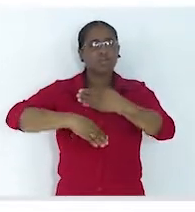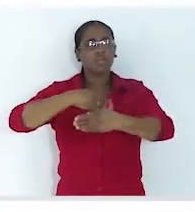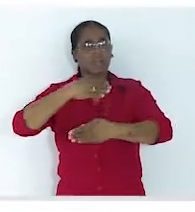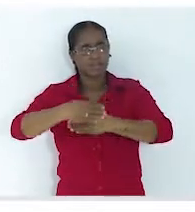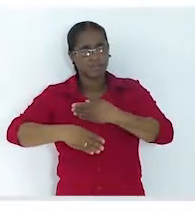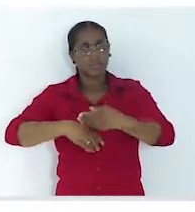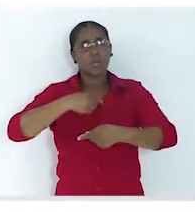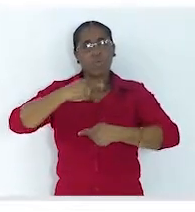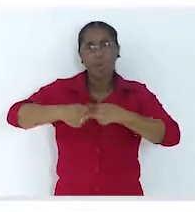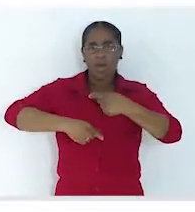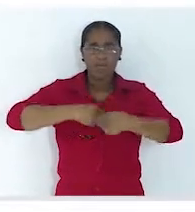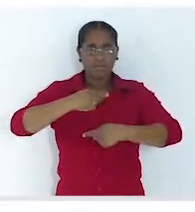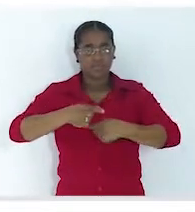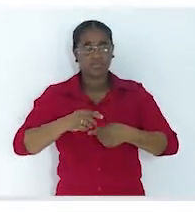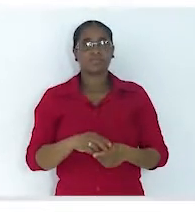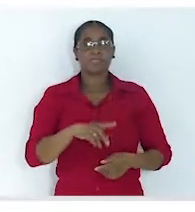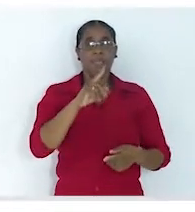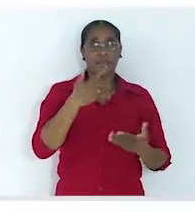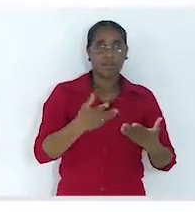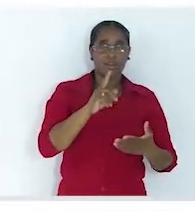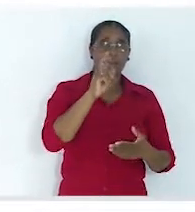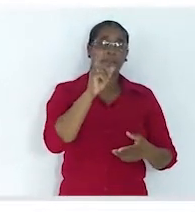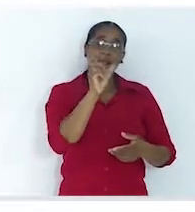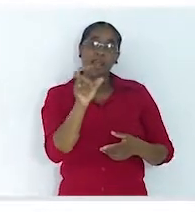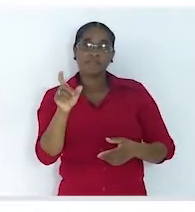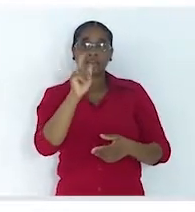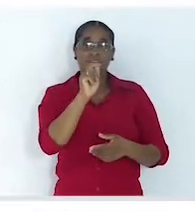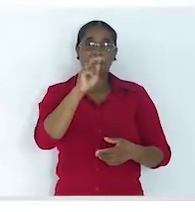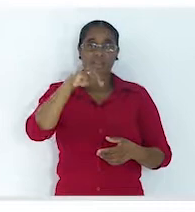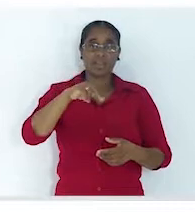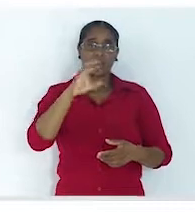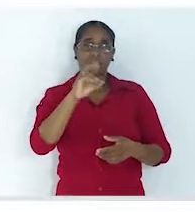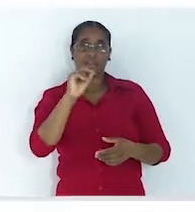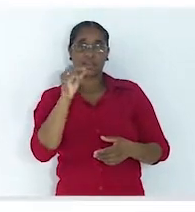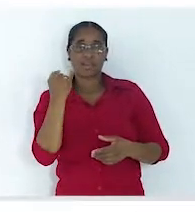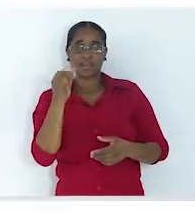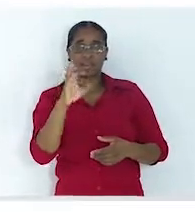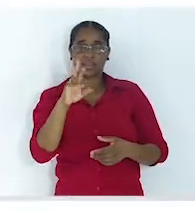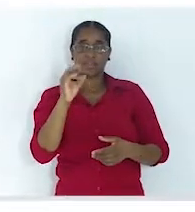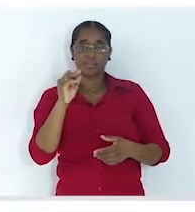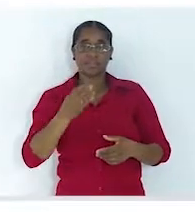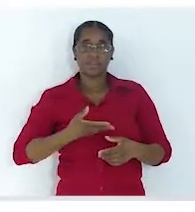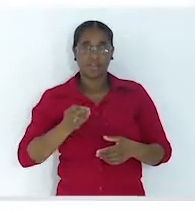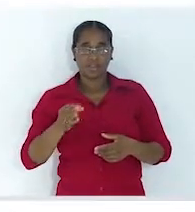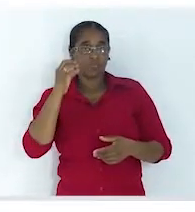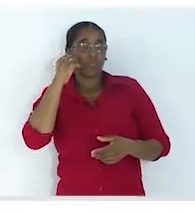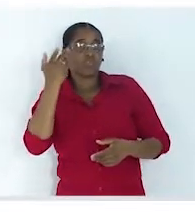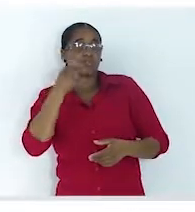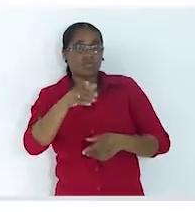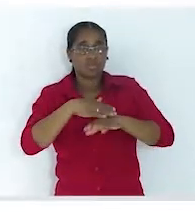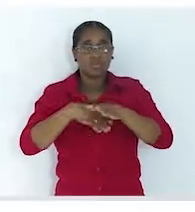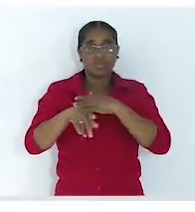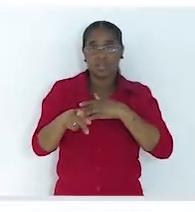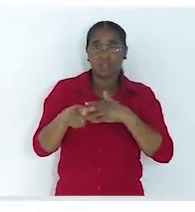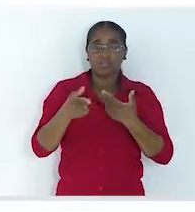Encaixada. Estás a ver a palavra caixa? É como se estivesse a fazer ali encaixe de acontecimentos. Isso quer dizer que tu tens uma